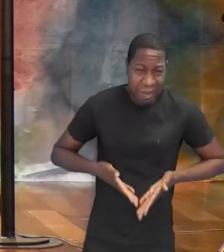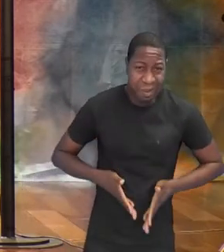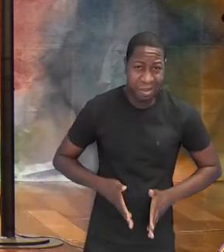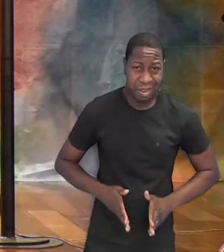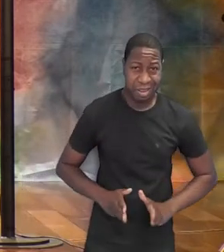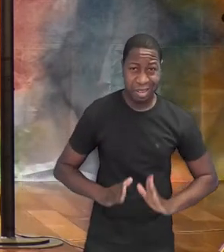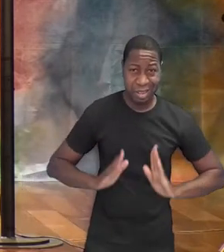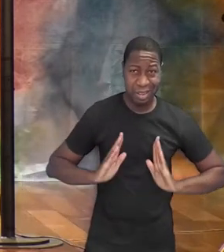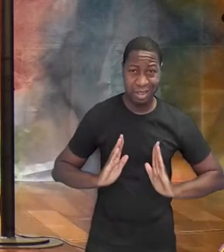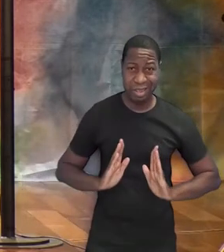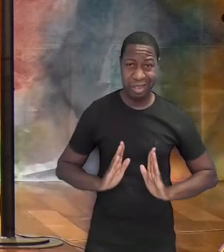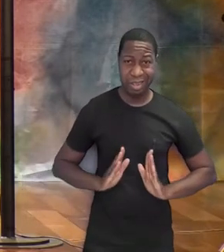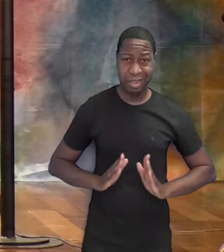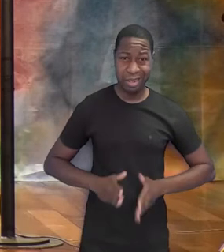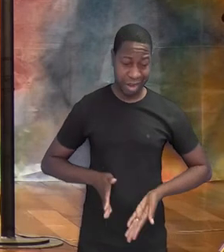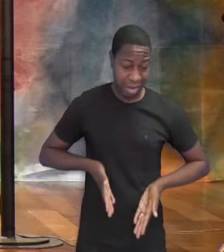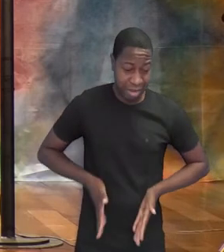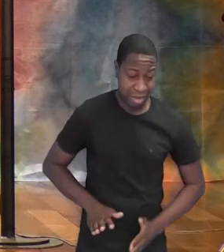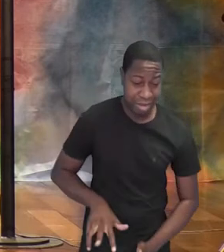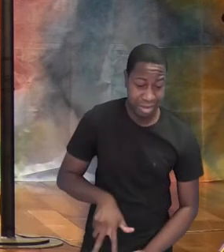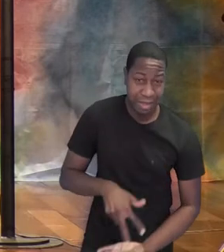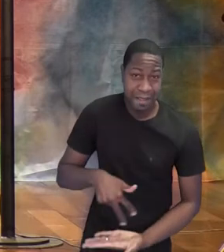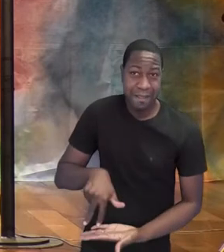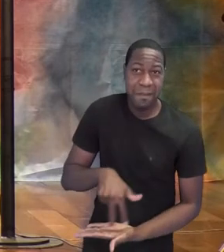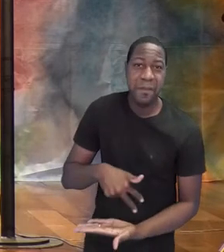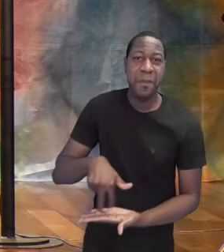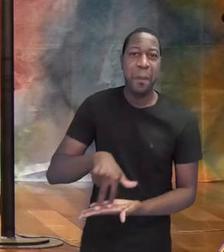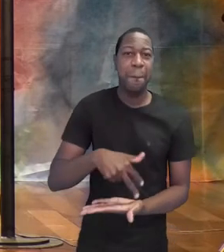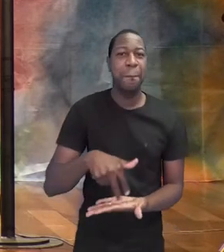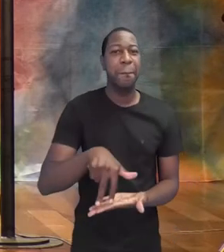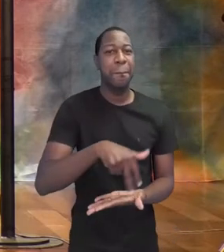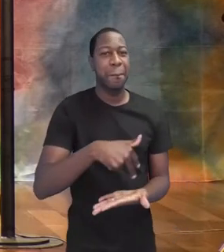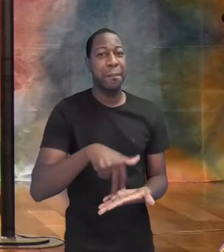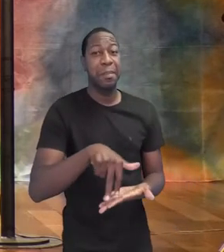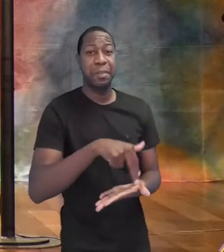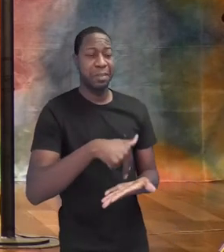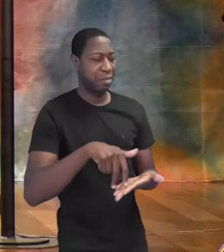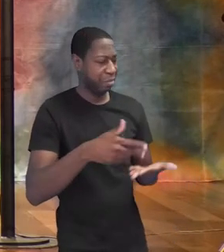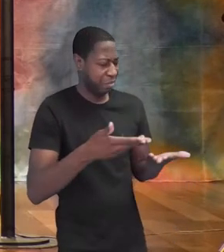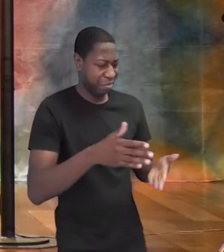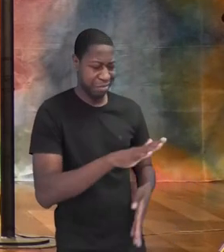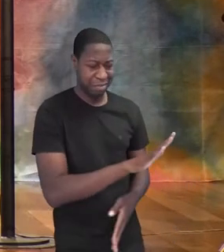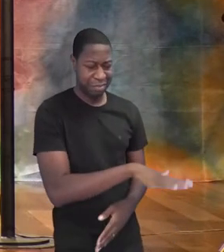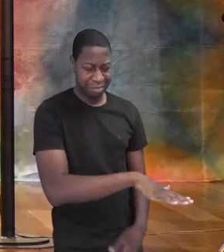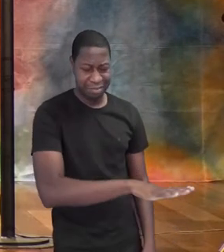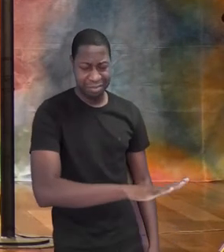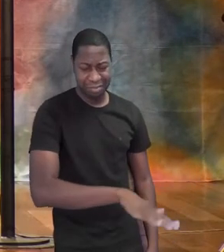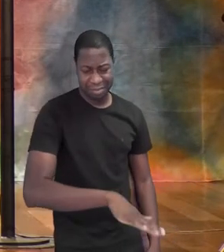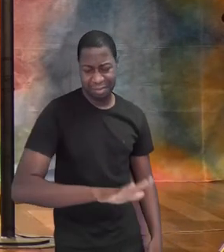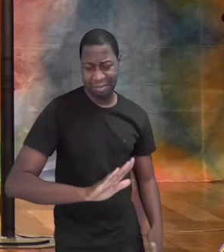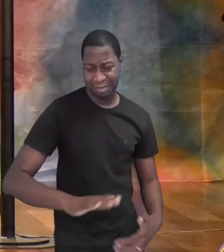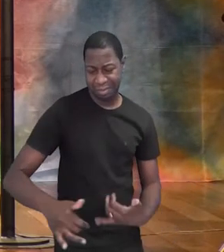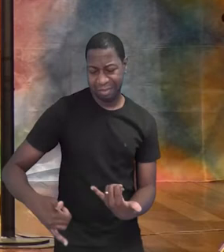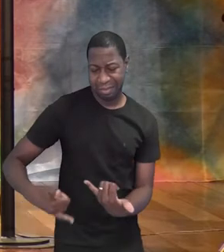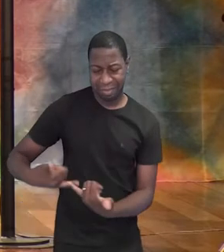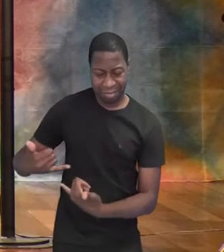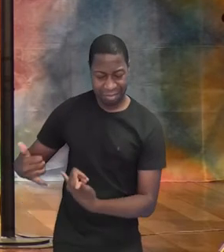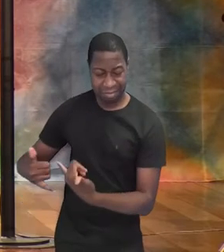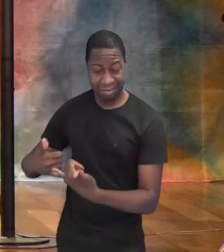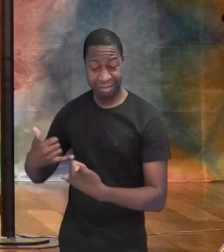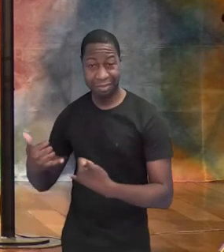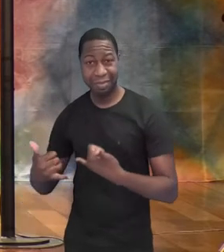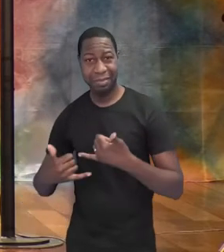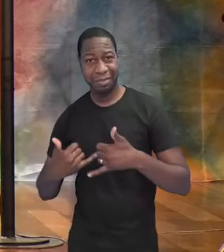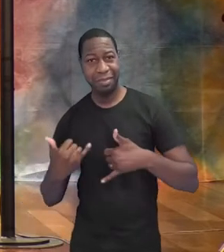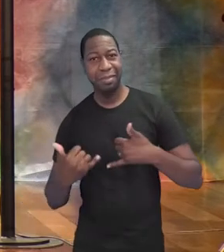Quando nasci eu já dançava a dança da criança.